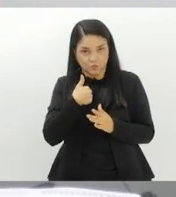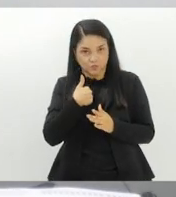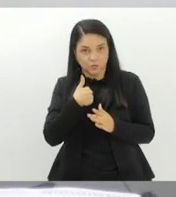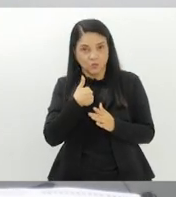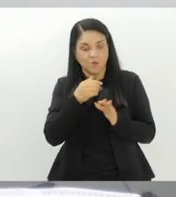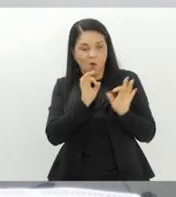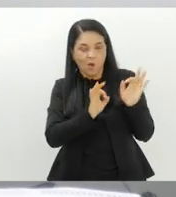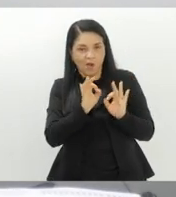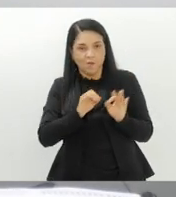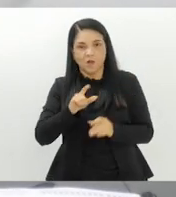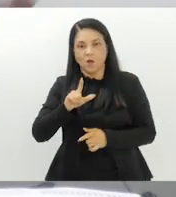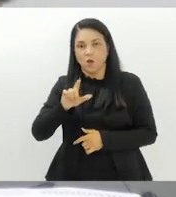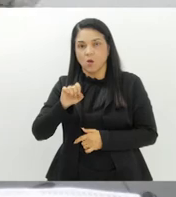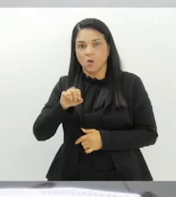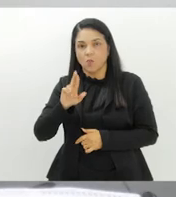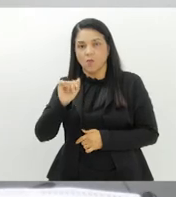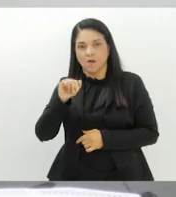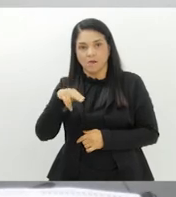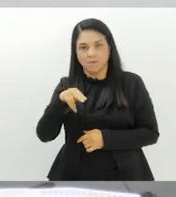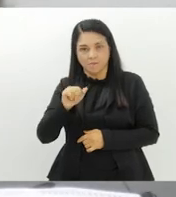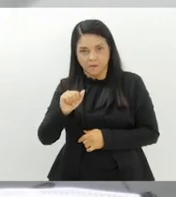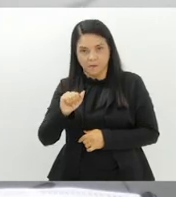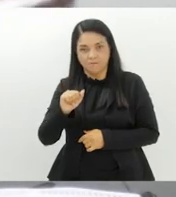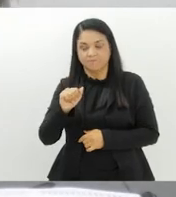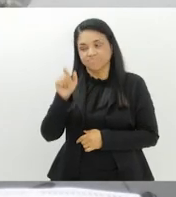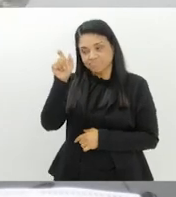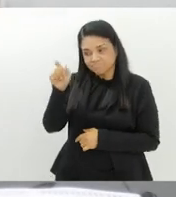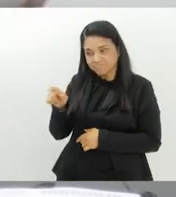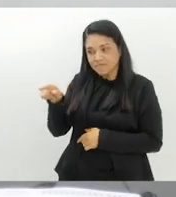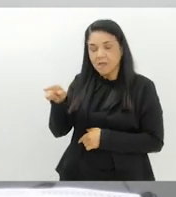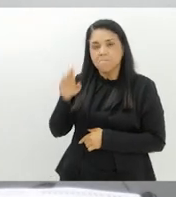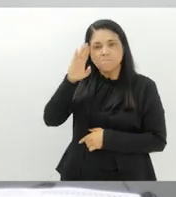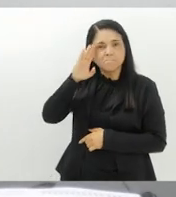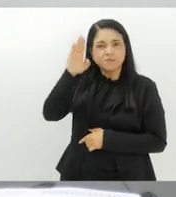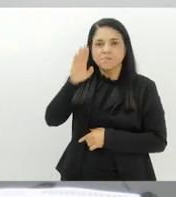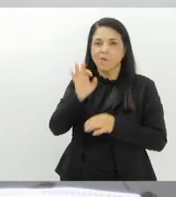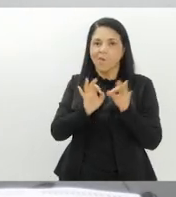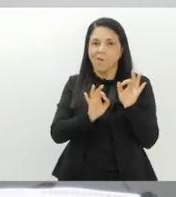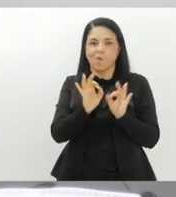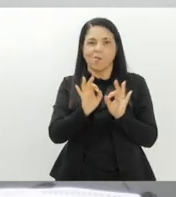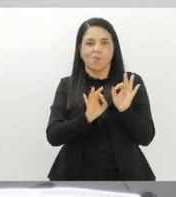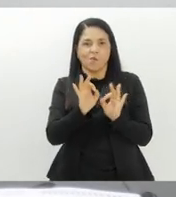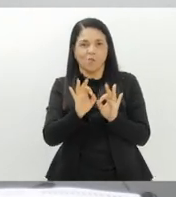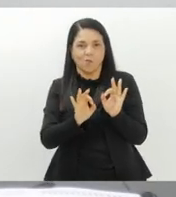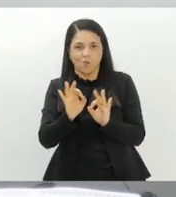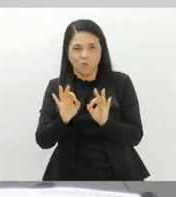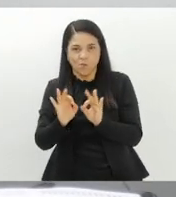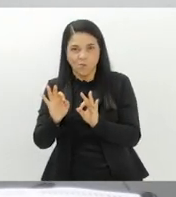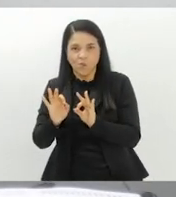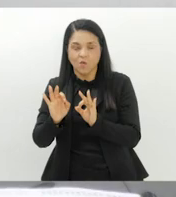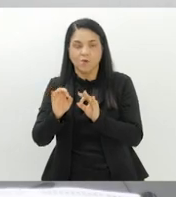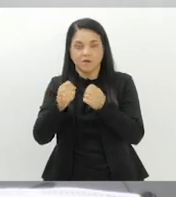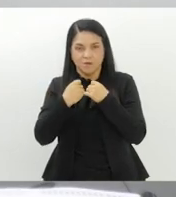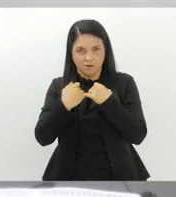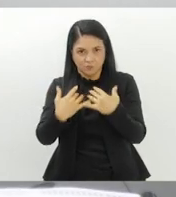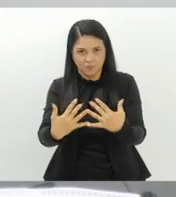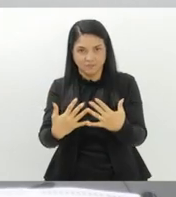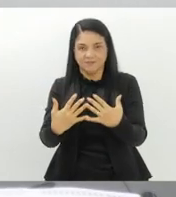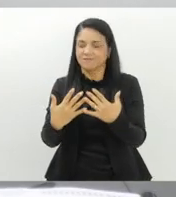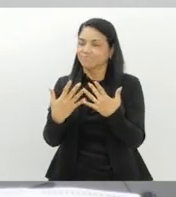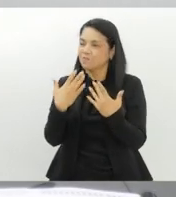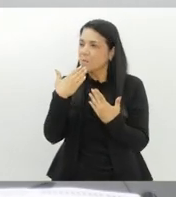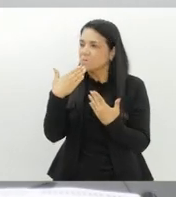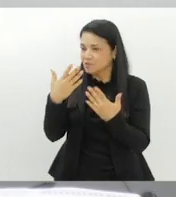pela Lohama, que está aqui, que, aliás, é a principal organizadora dessa audiência, para quem eu peço uma salva